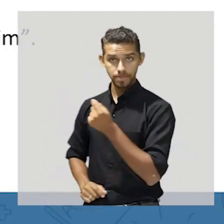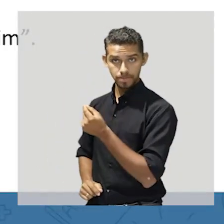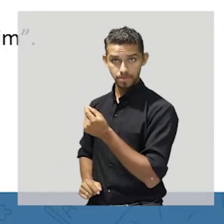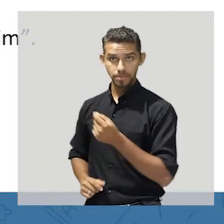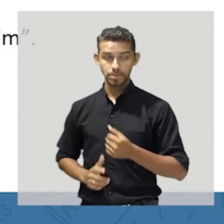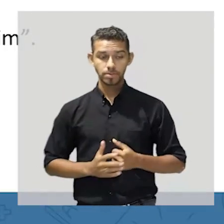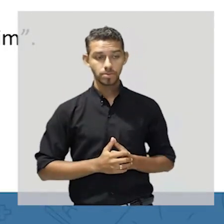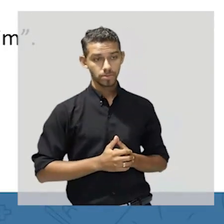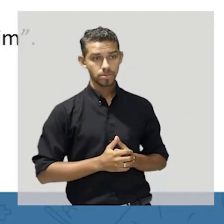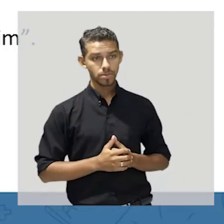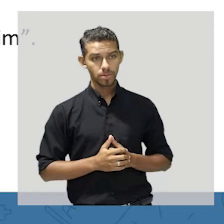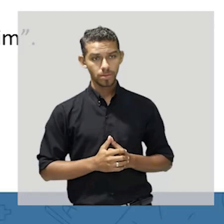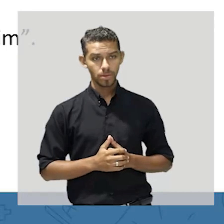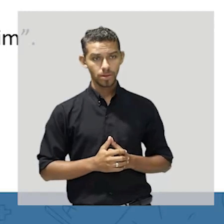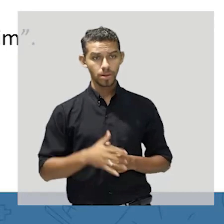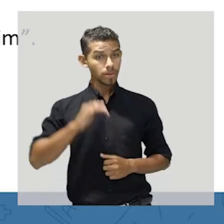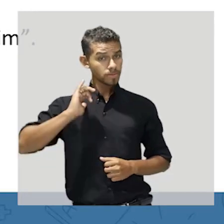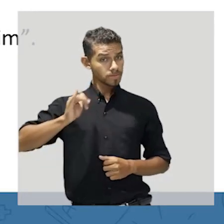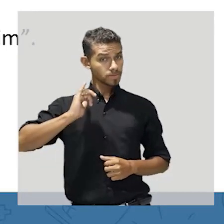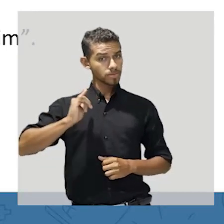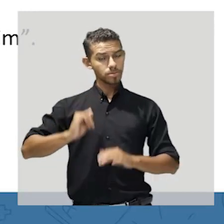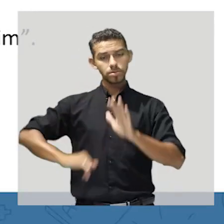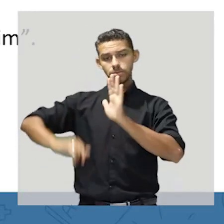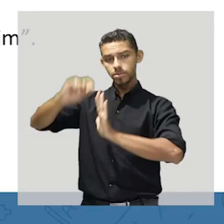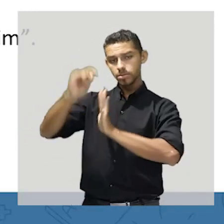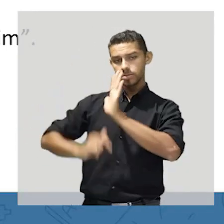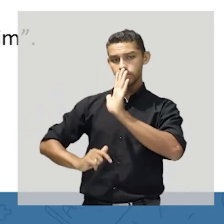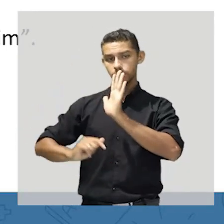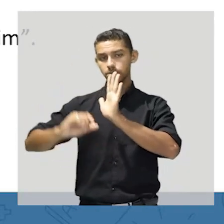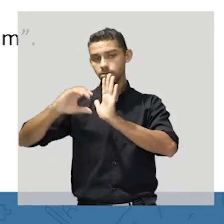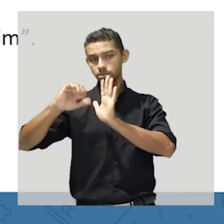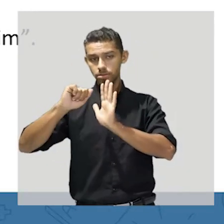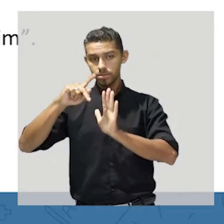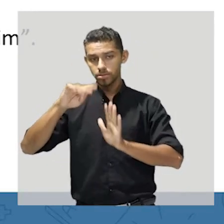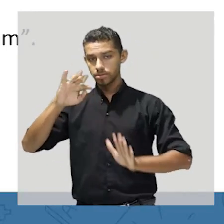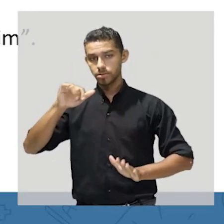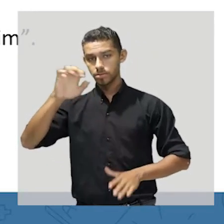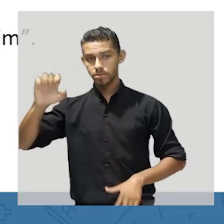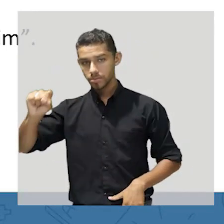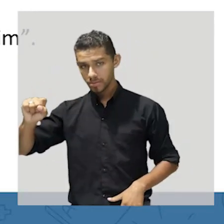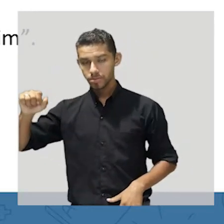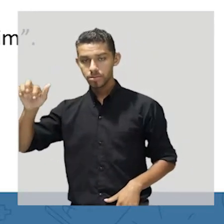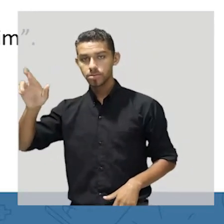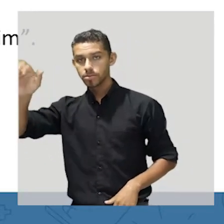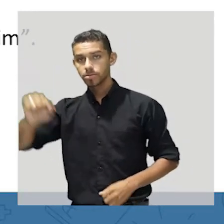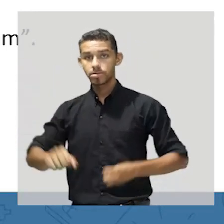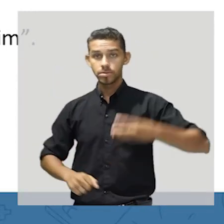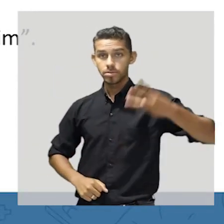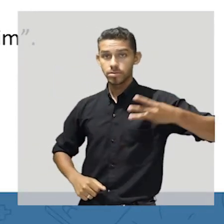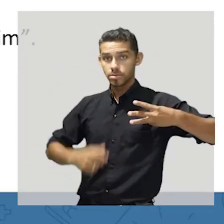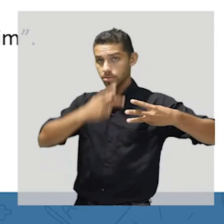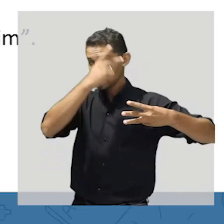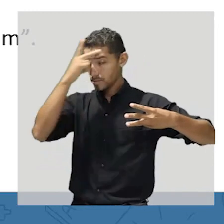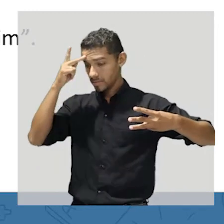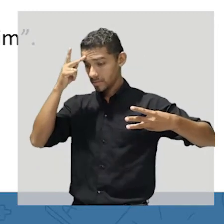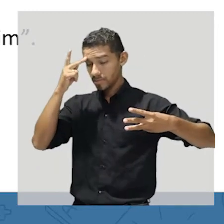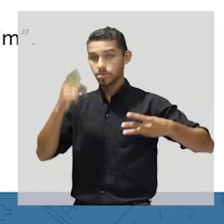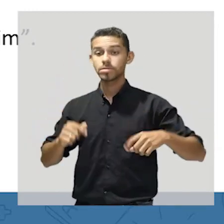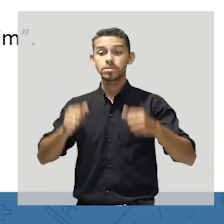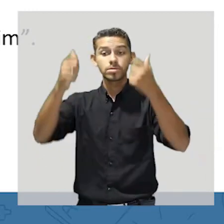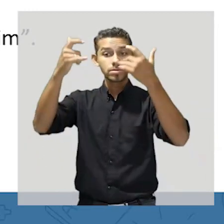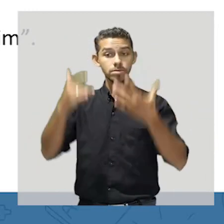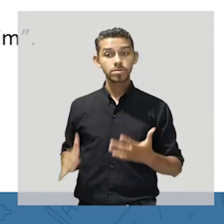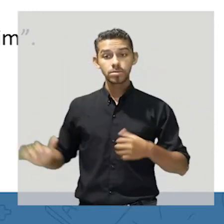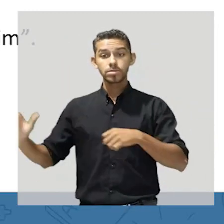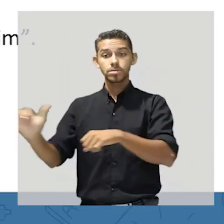embora a narrativa de Capitão de areia seja em terceira pessoa o narrador utiliza estratégia para revelar